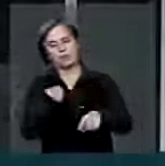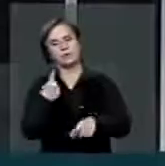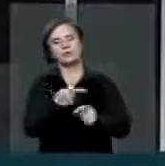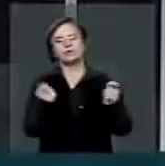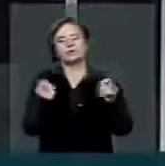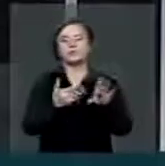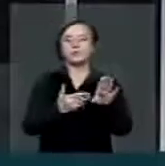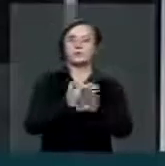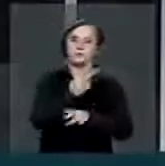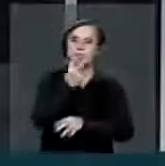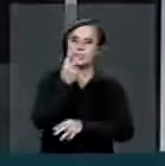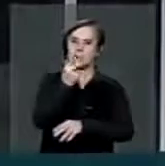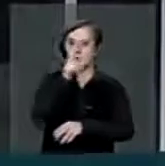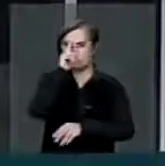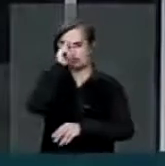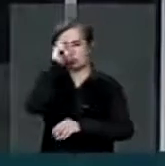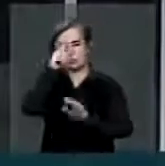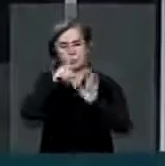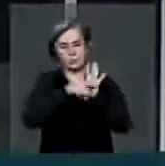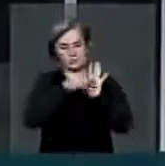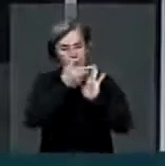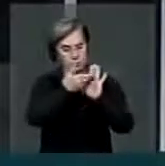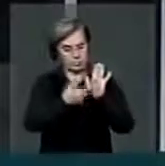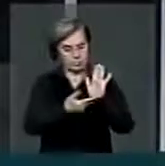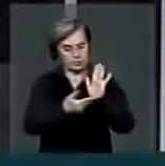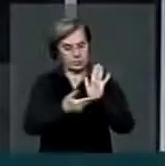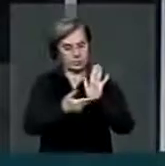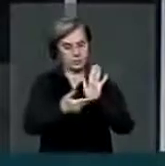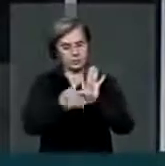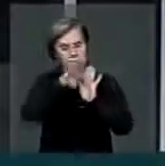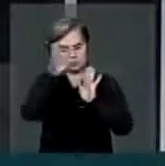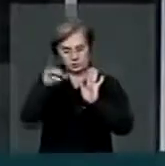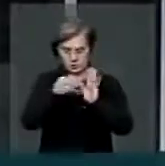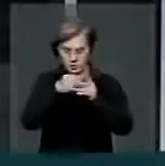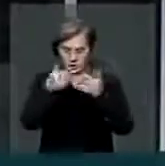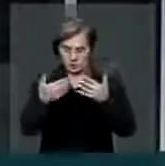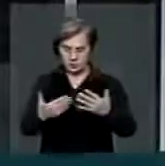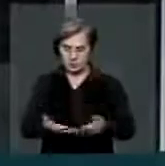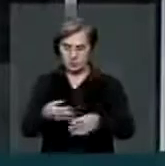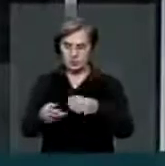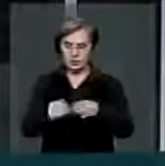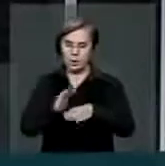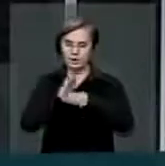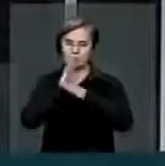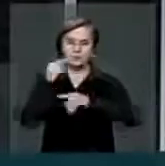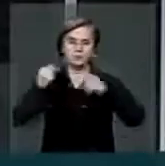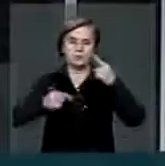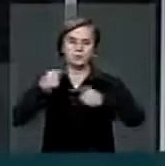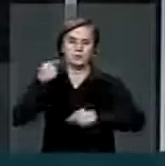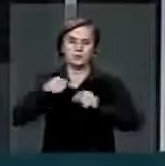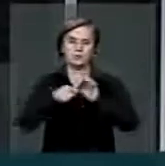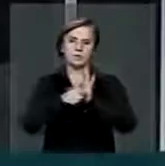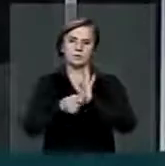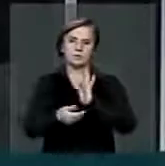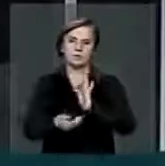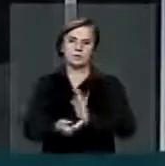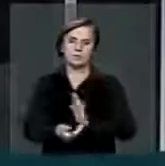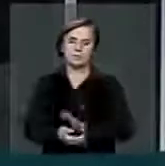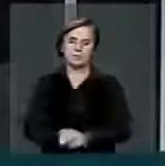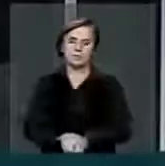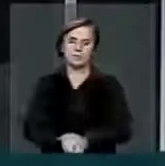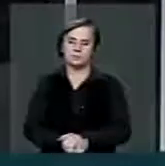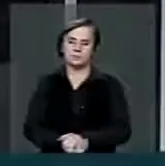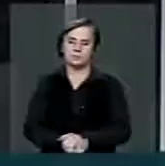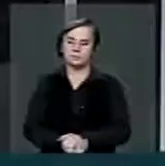duas iniciativas que nós trazemos como contribuição para o debate desta casa. Quero também,